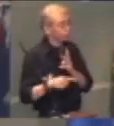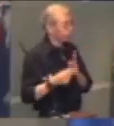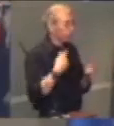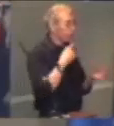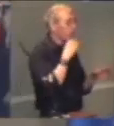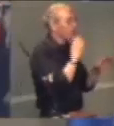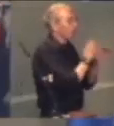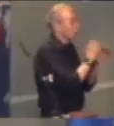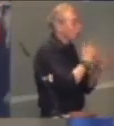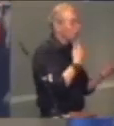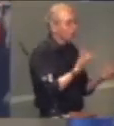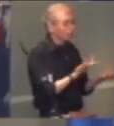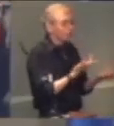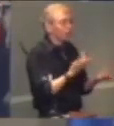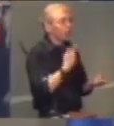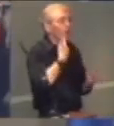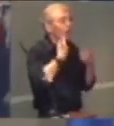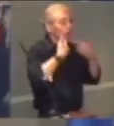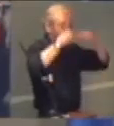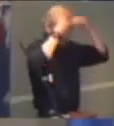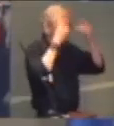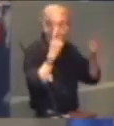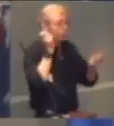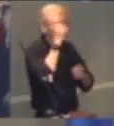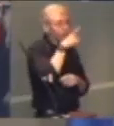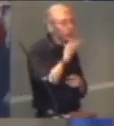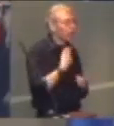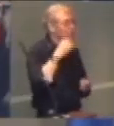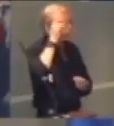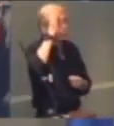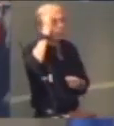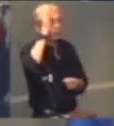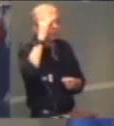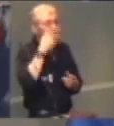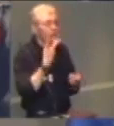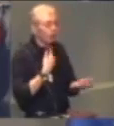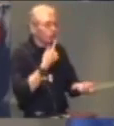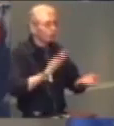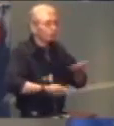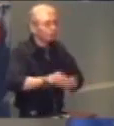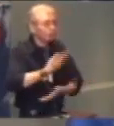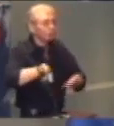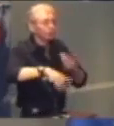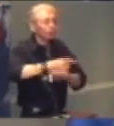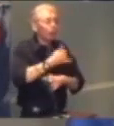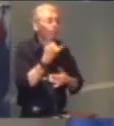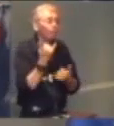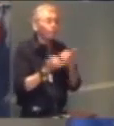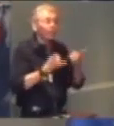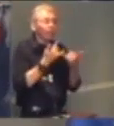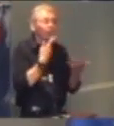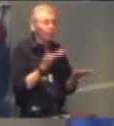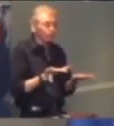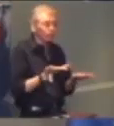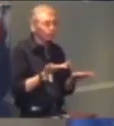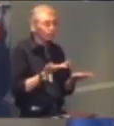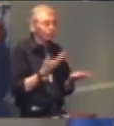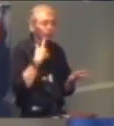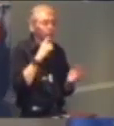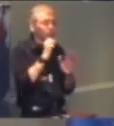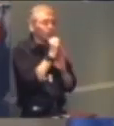eficiência no domínio da linguagem no uso da Imaginação para lidar com jogos simbólicos através da dificuldade de